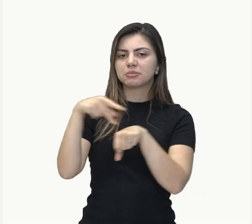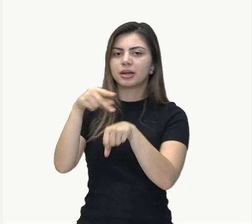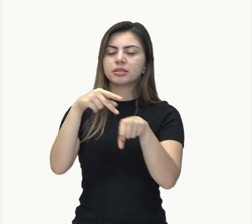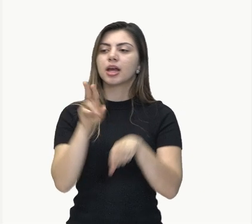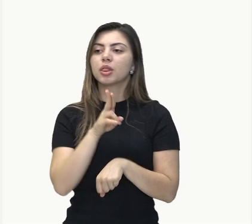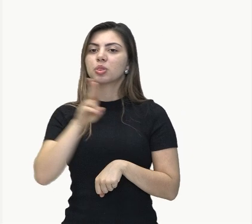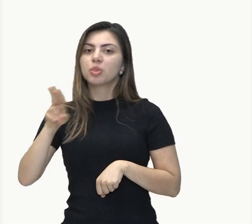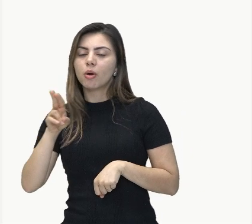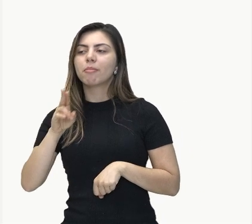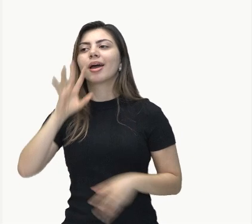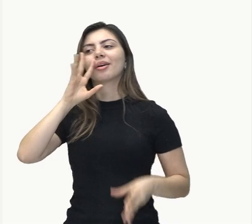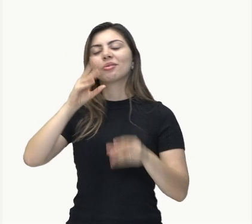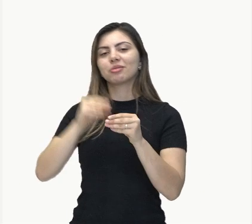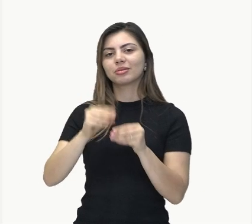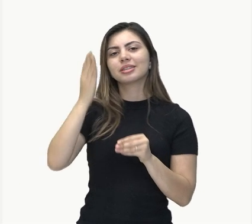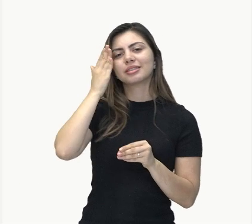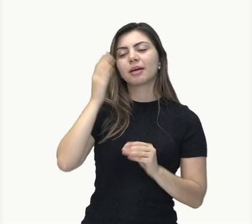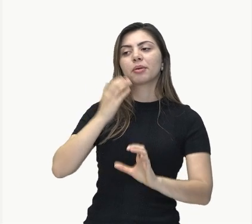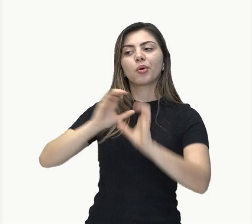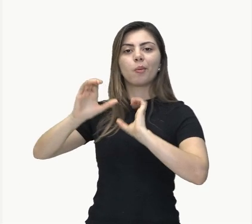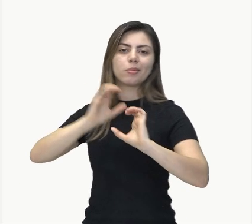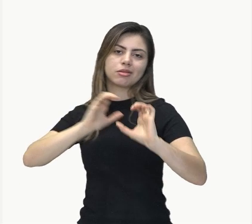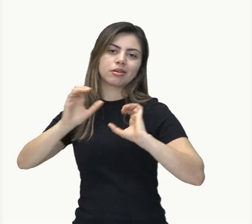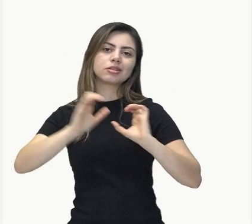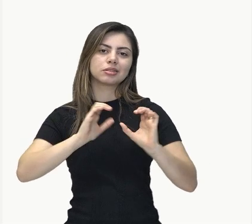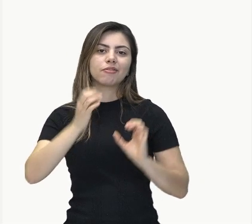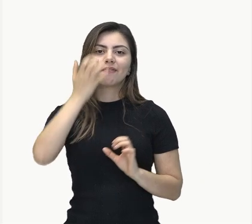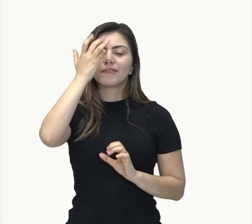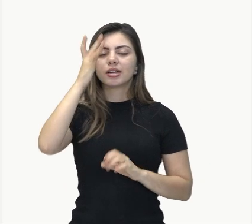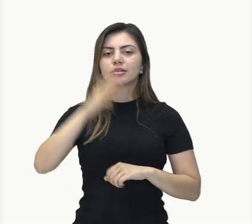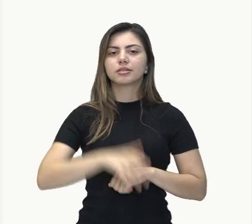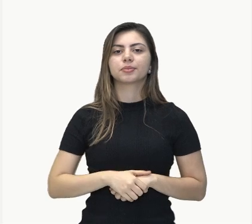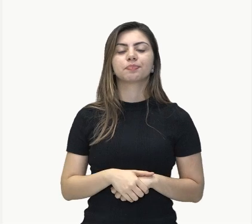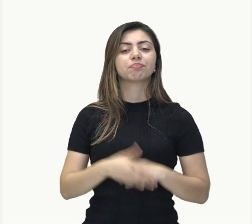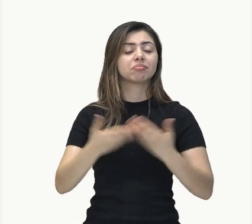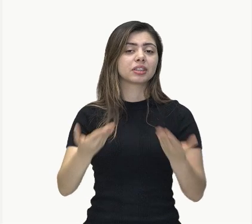uma comunicação, né, entre as pessoas. Por mais que você